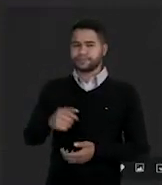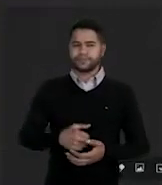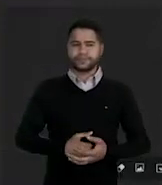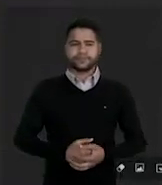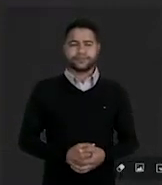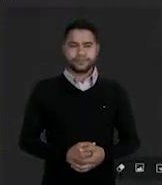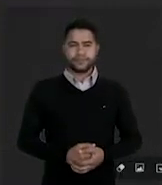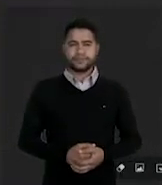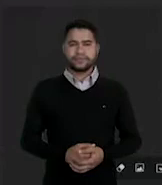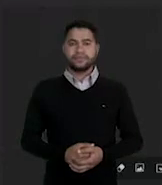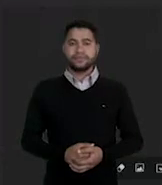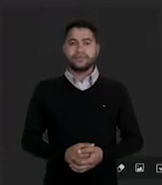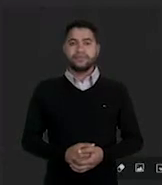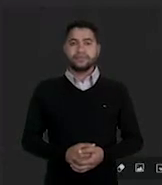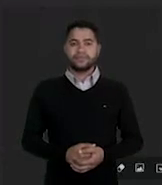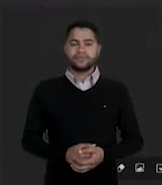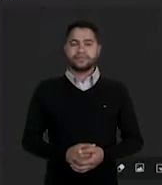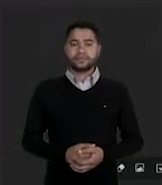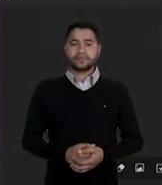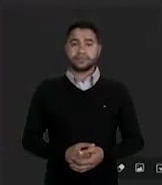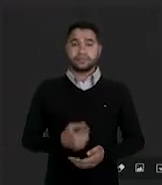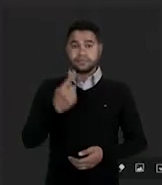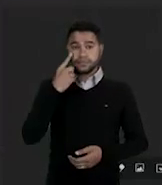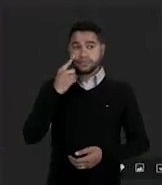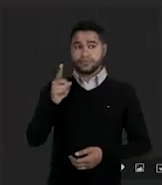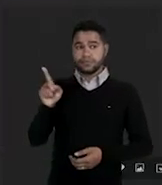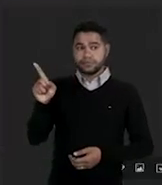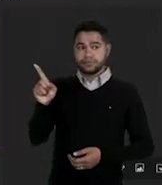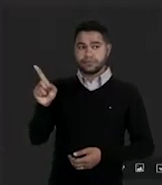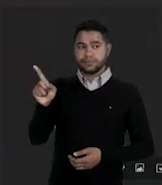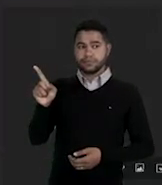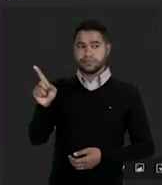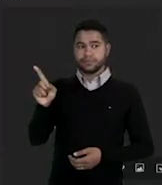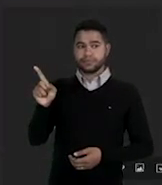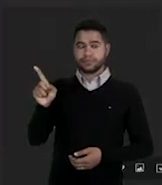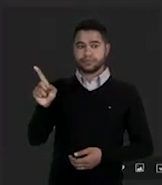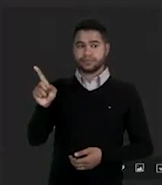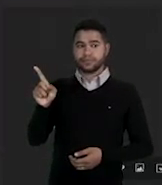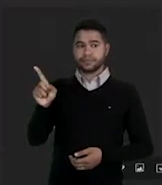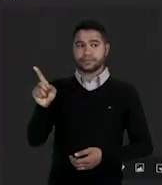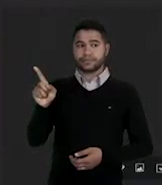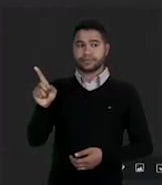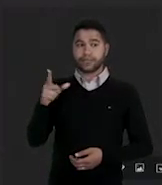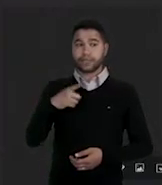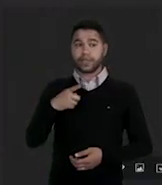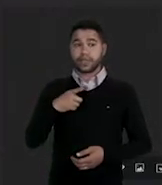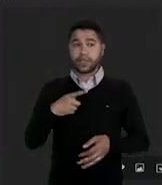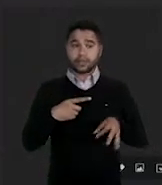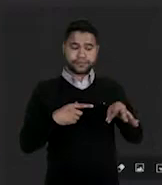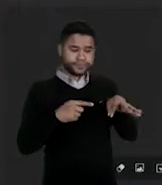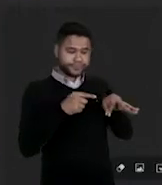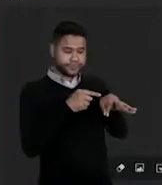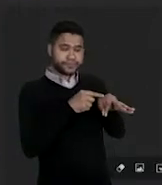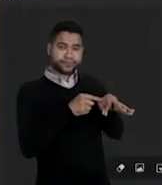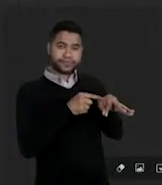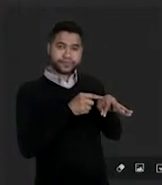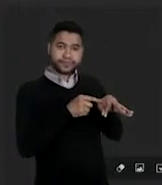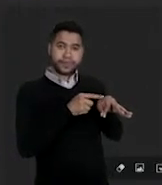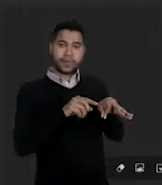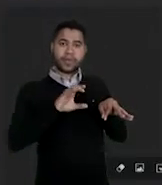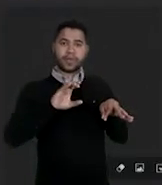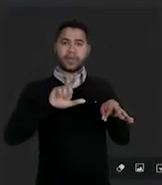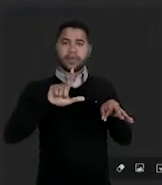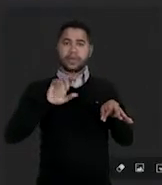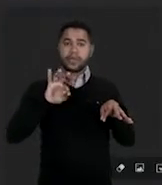reprodutor feminino. Então, vamos lá. Aqui nessa região, a gente pode observar que existe o clitóris.